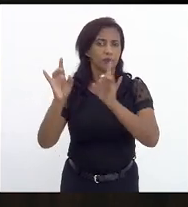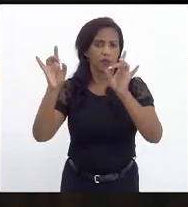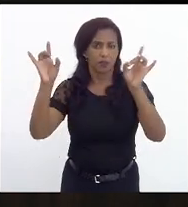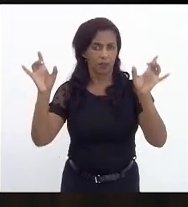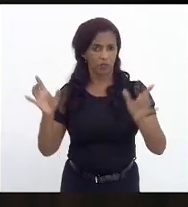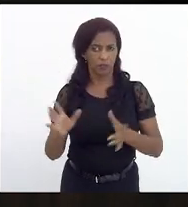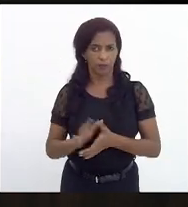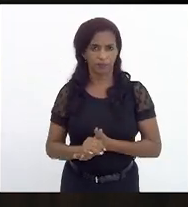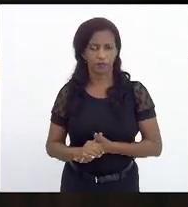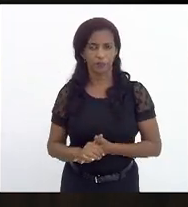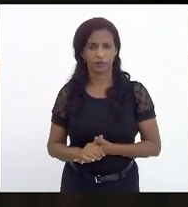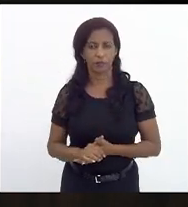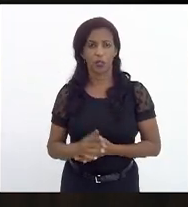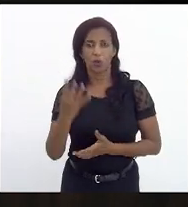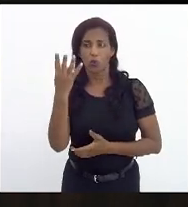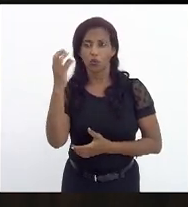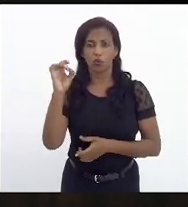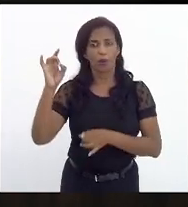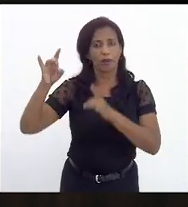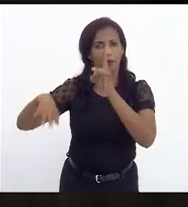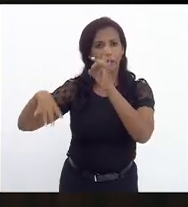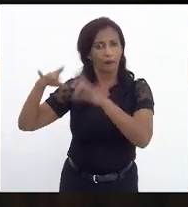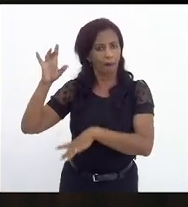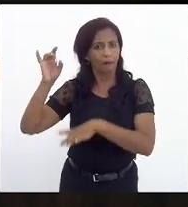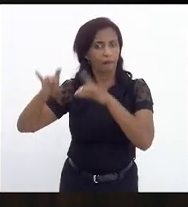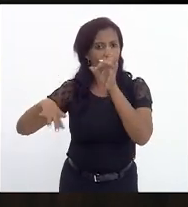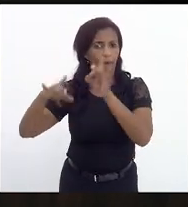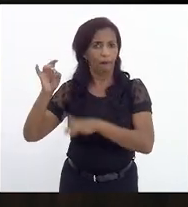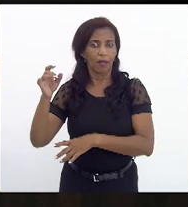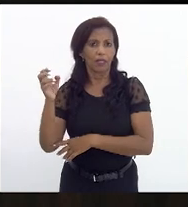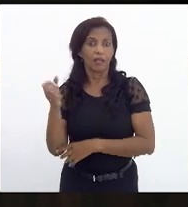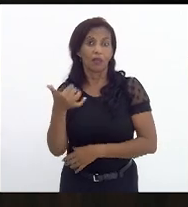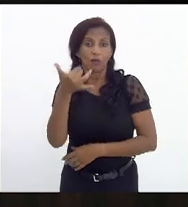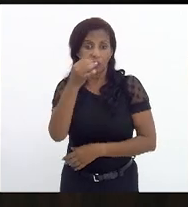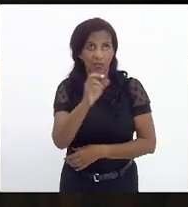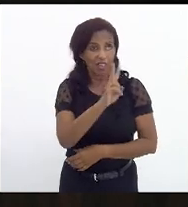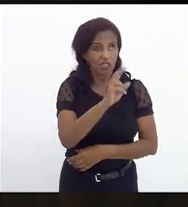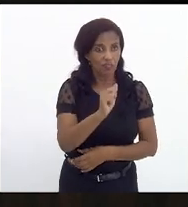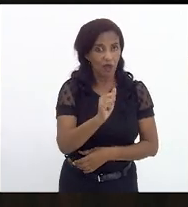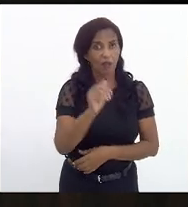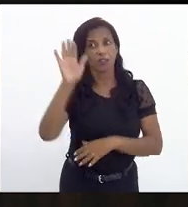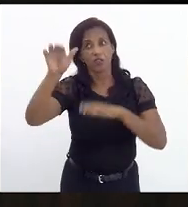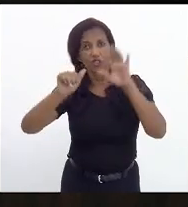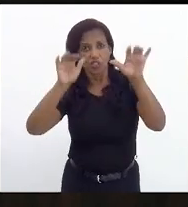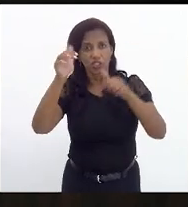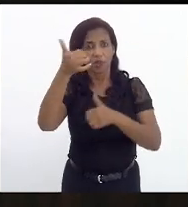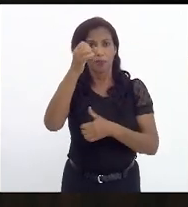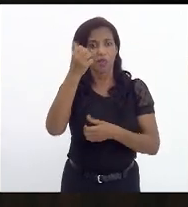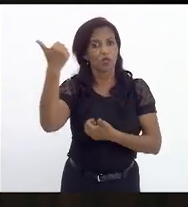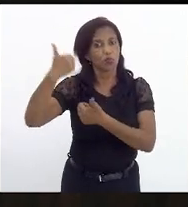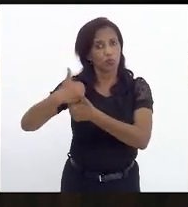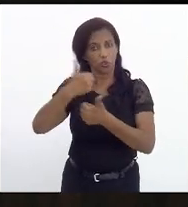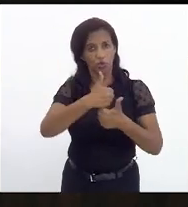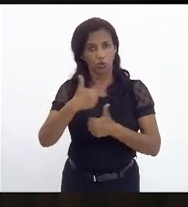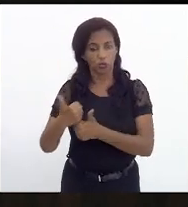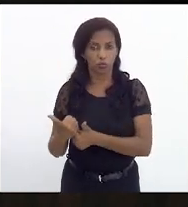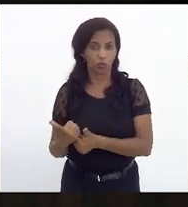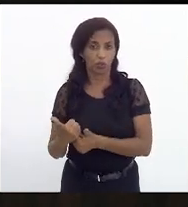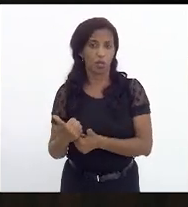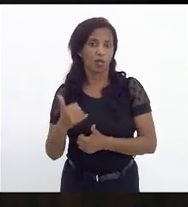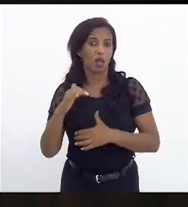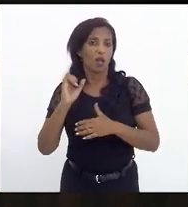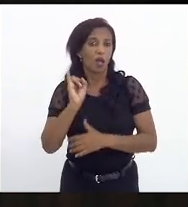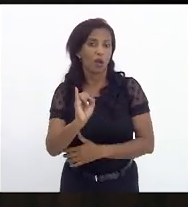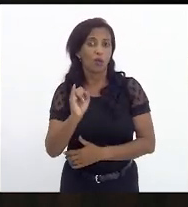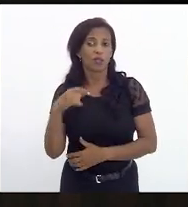40. Dos 40, um vai saindo, o outro vai saindo, 2, 3, 5, 10. Tem 10, a gente chama 10. Repõe as 40. Agora, se